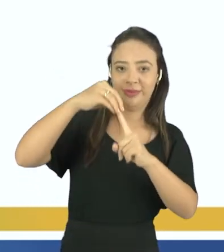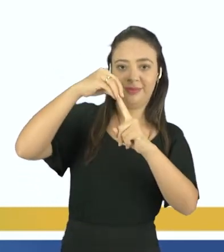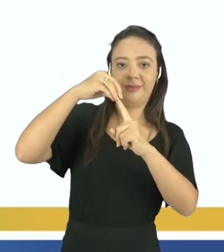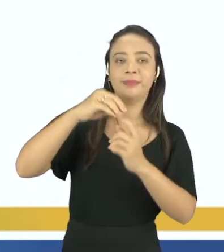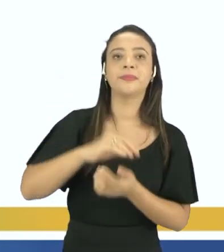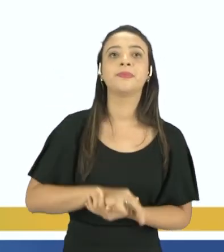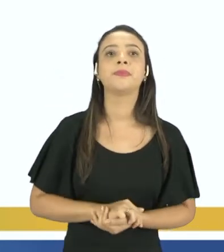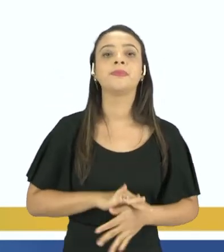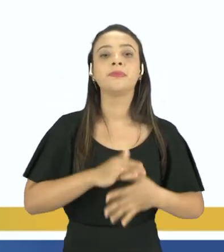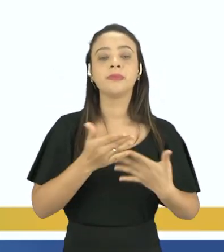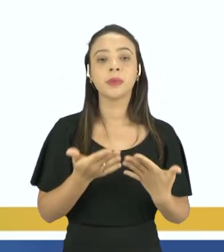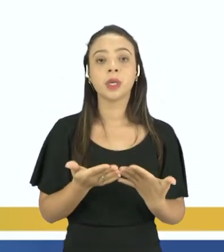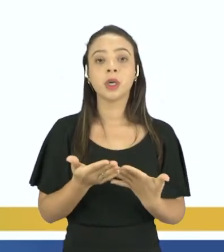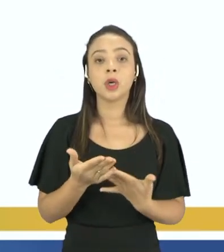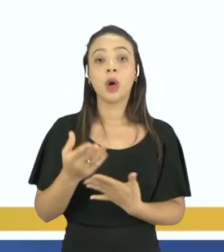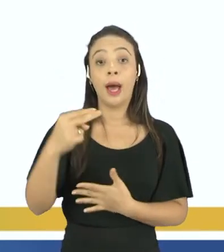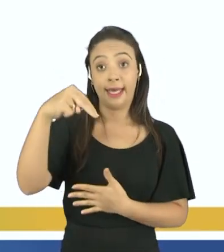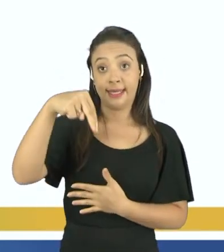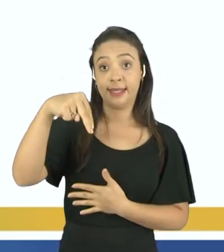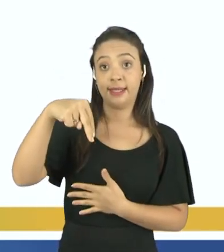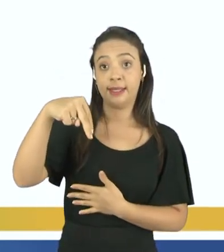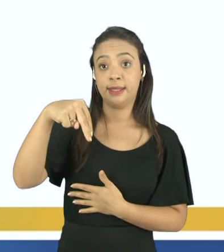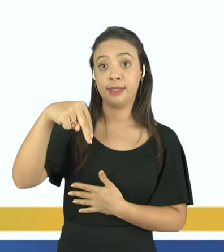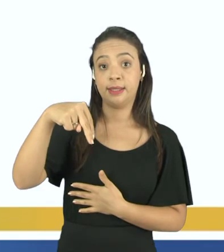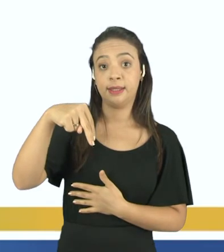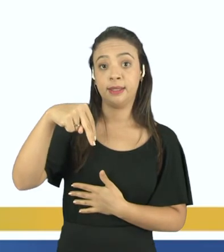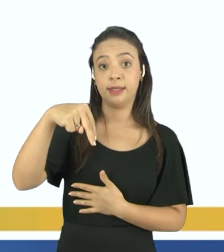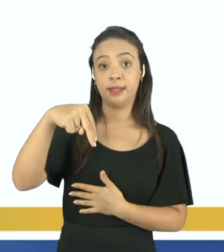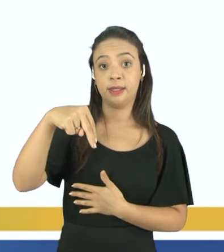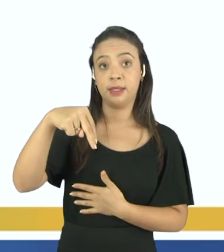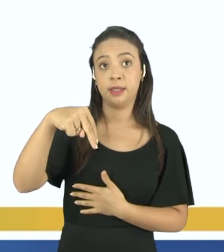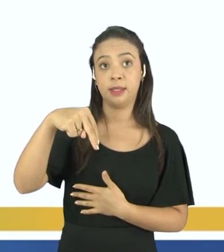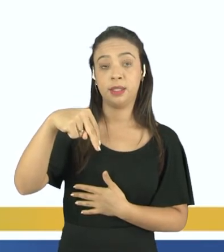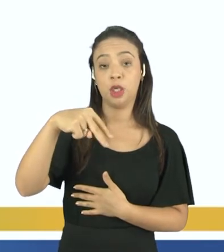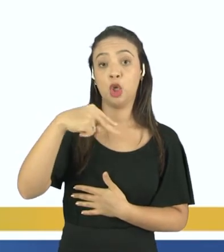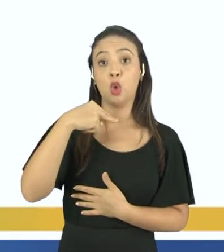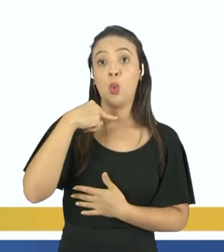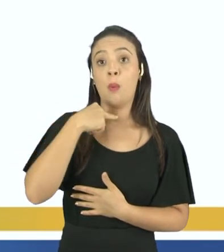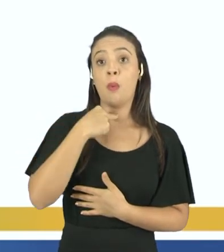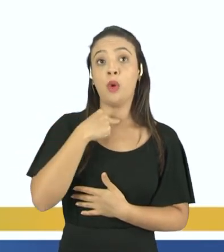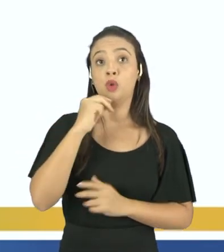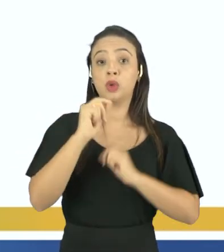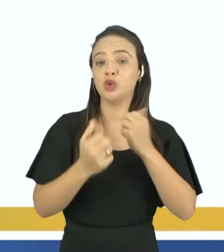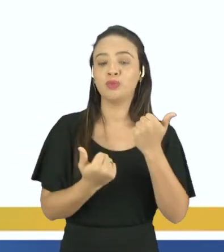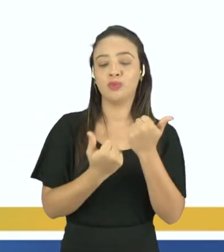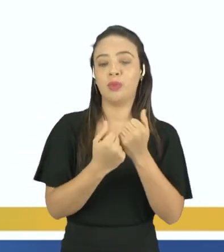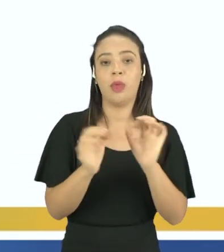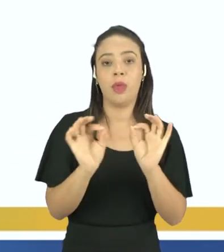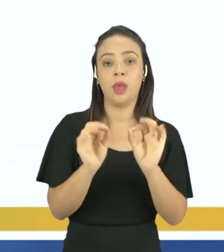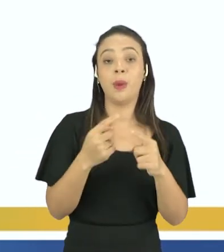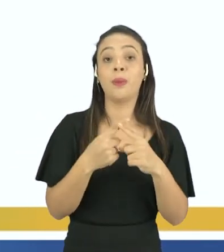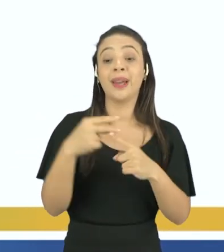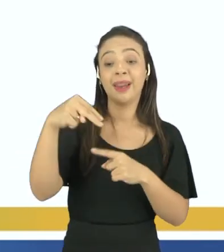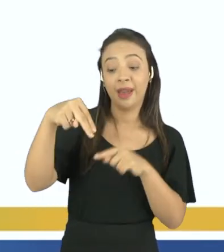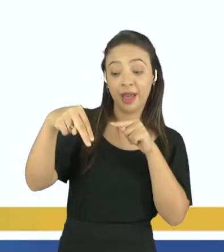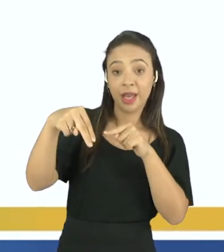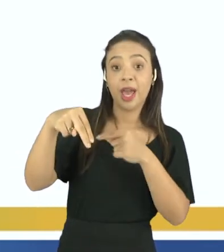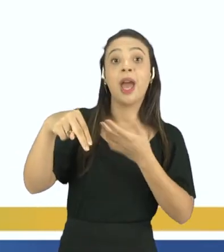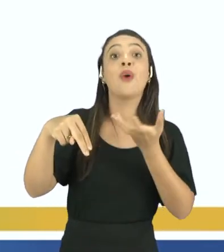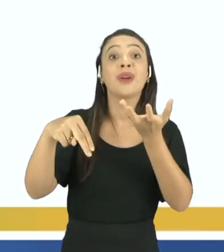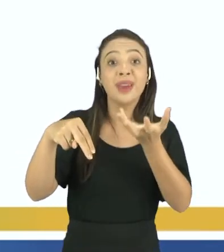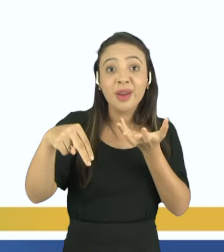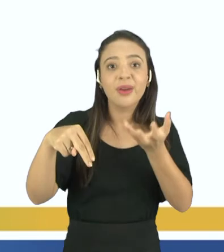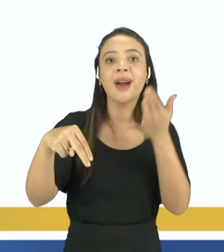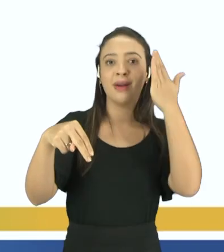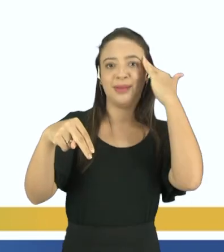então no lugar DNA aí ó eu não vou substituir número algum porque Ok exatamente o valor